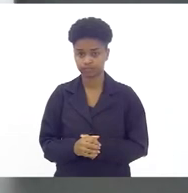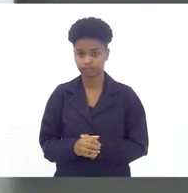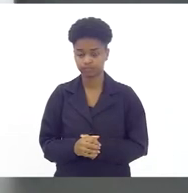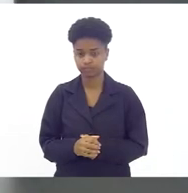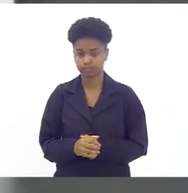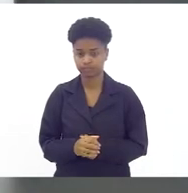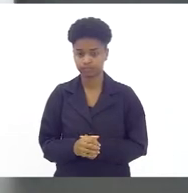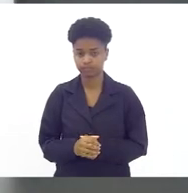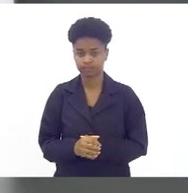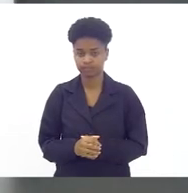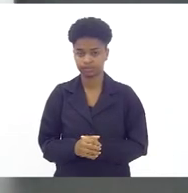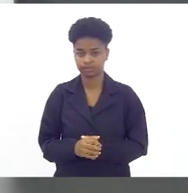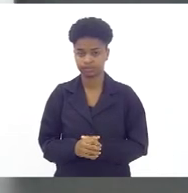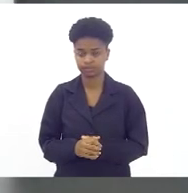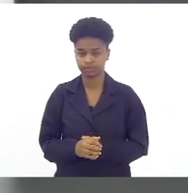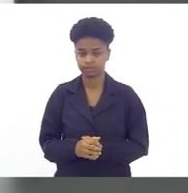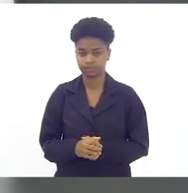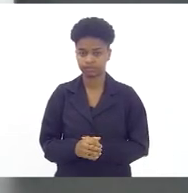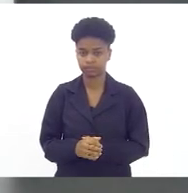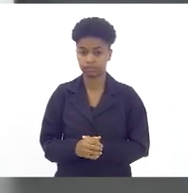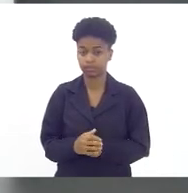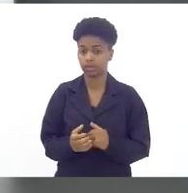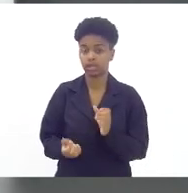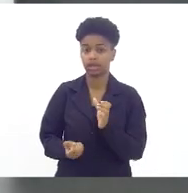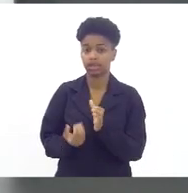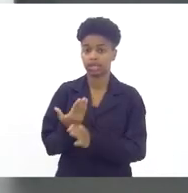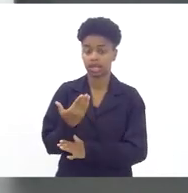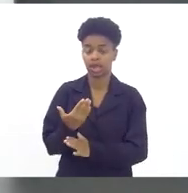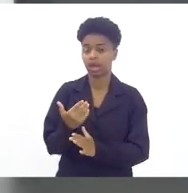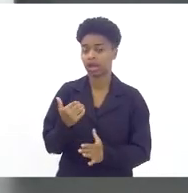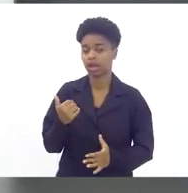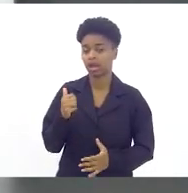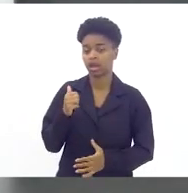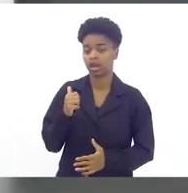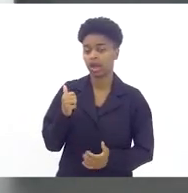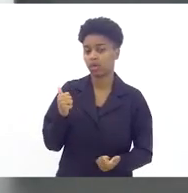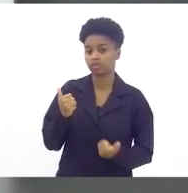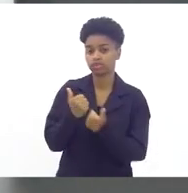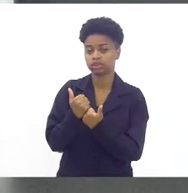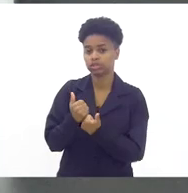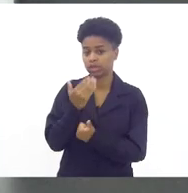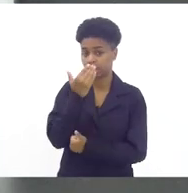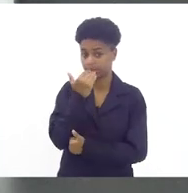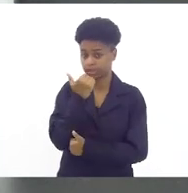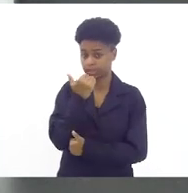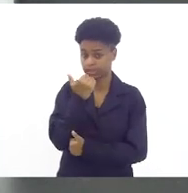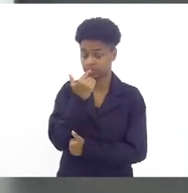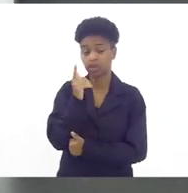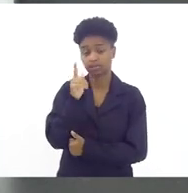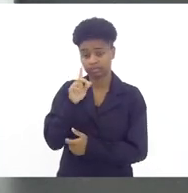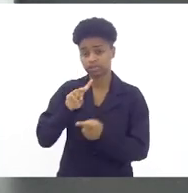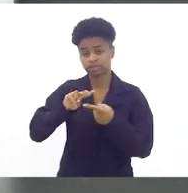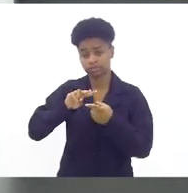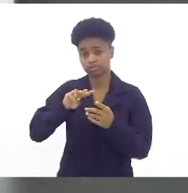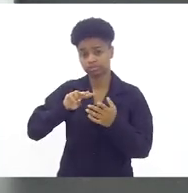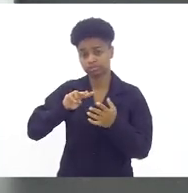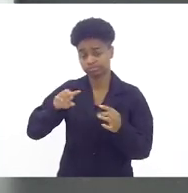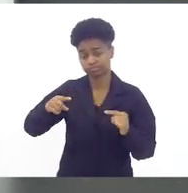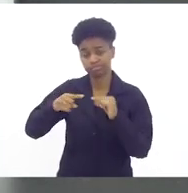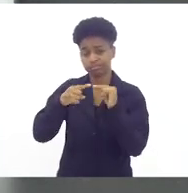é a implantação do auxílio alimentação da Faetec isso daí é carreira também